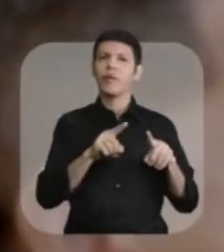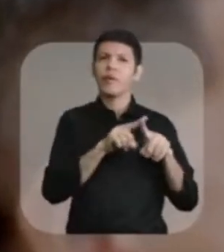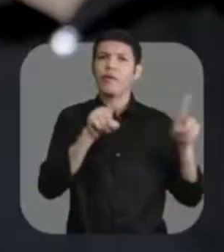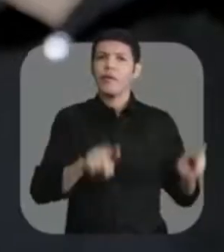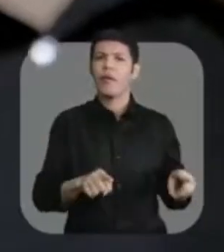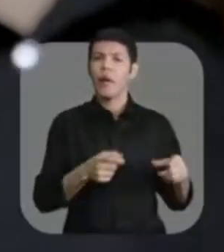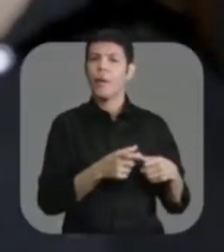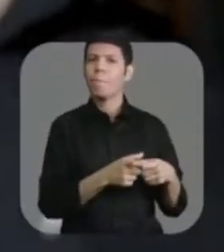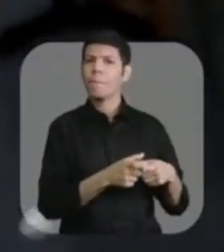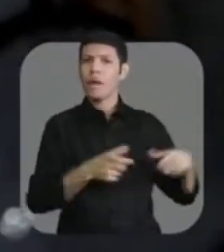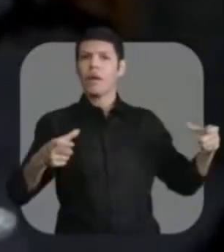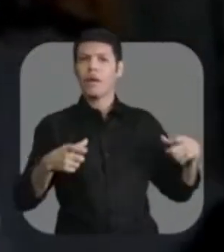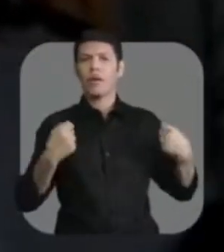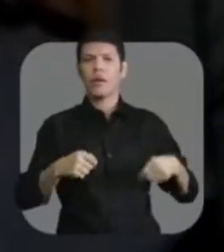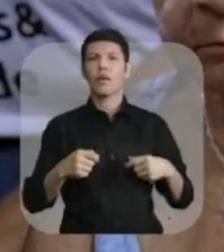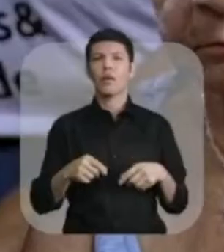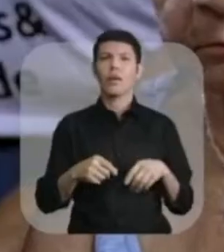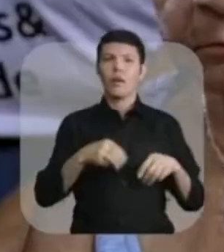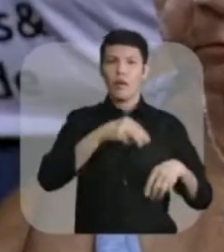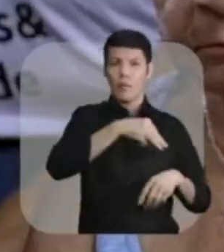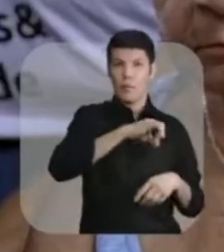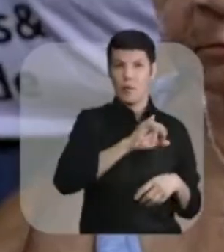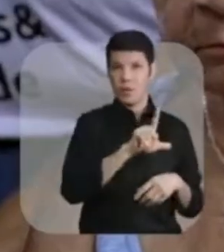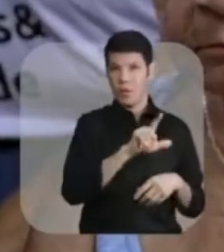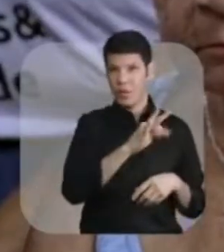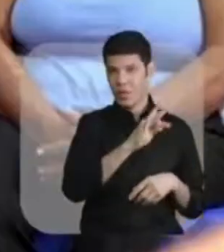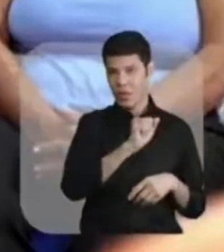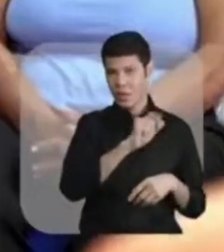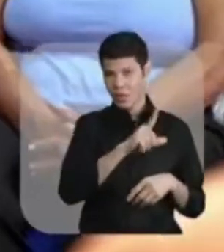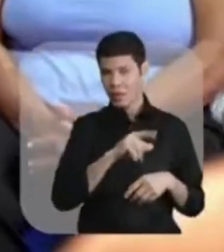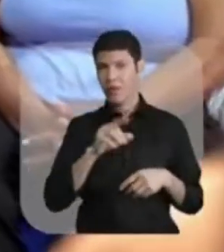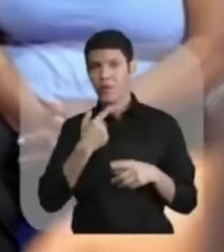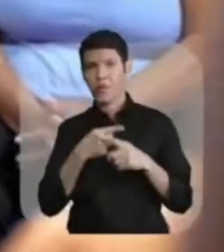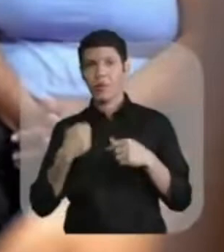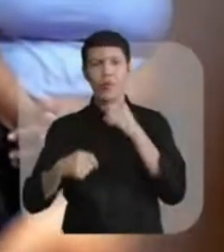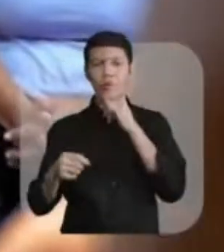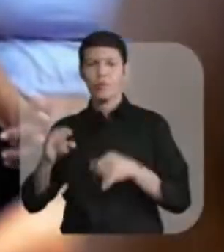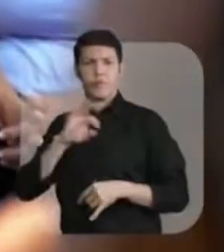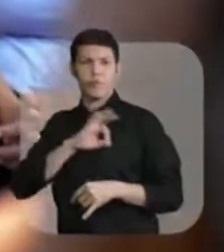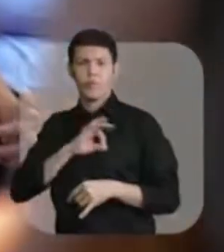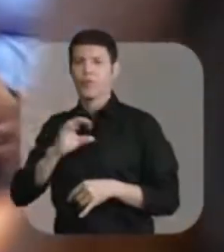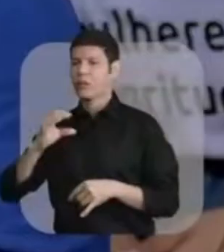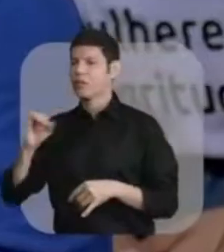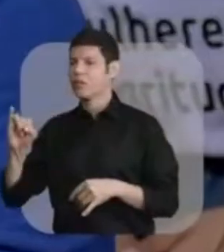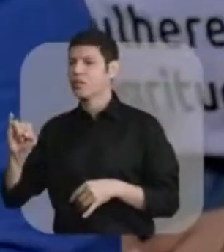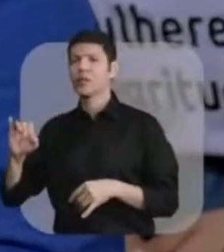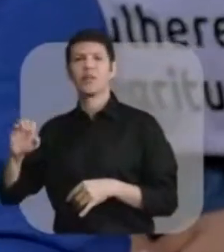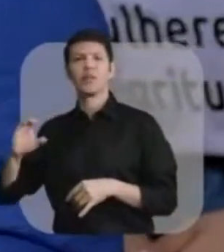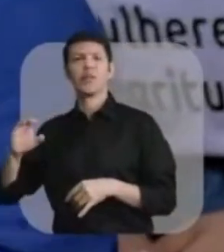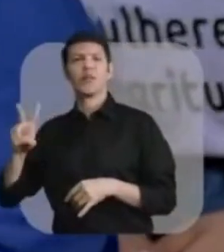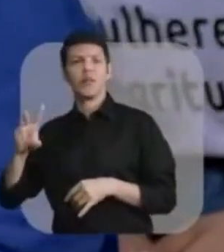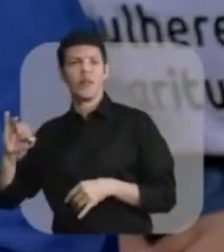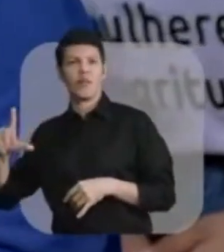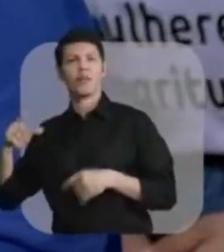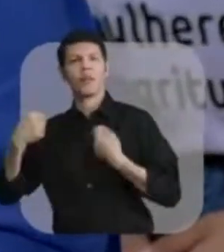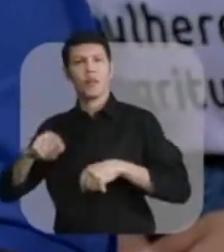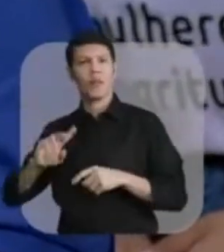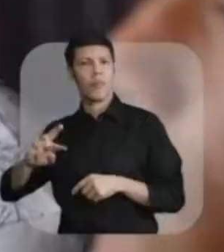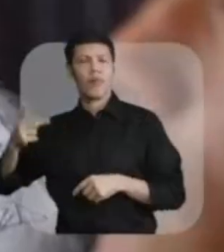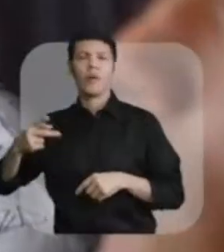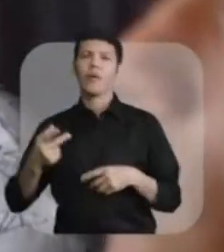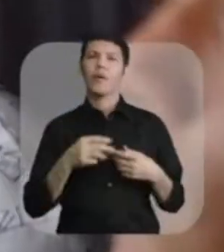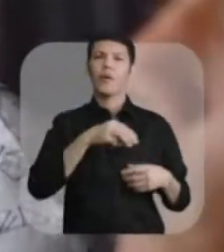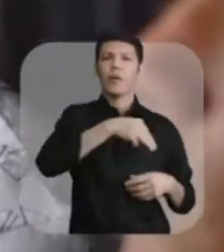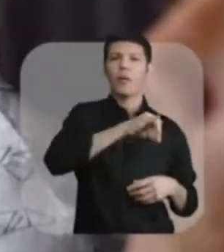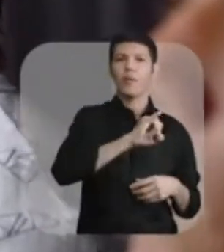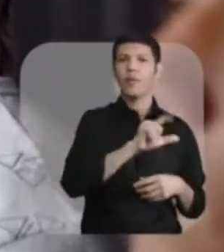Militar, dobrar o efetivo da Polícia Civil. As nossas delegacias não funcionam, e não funcionam por